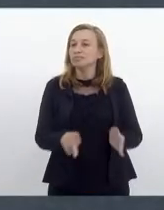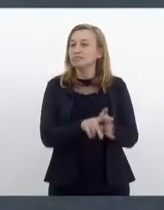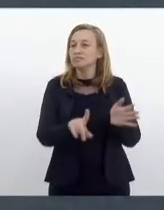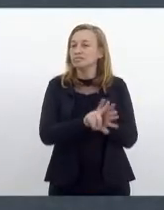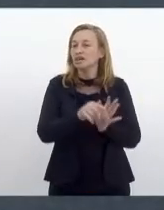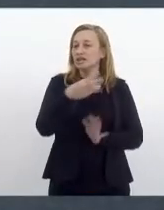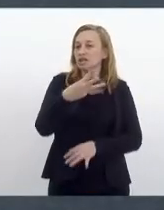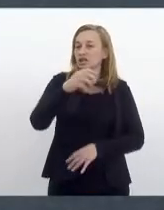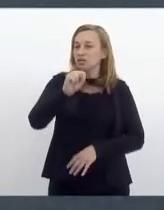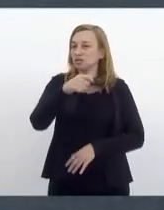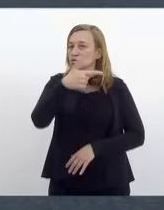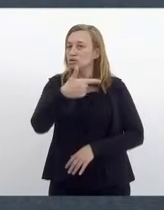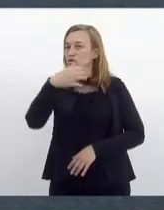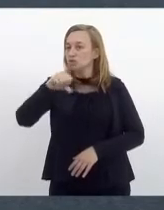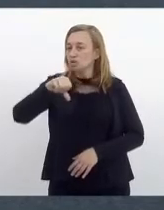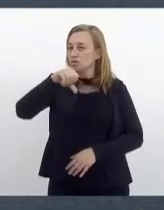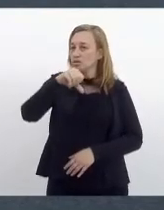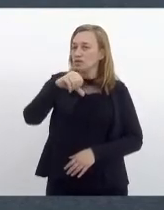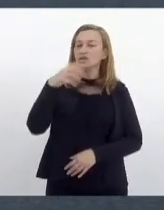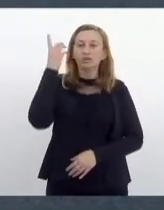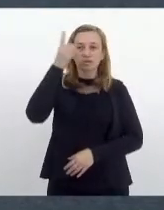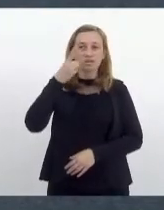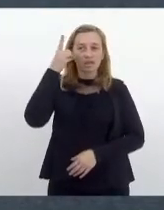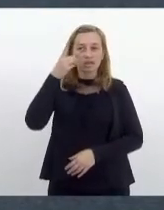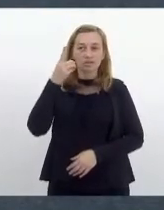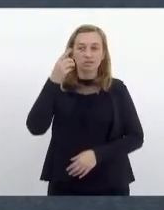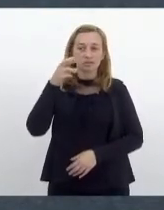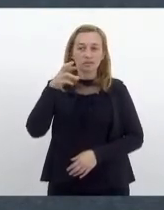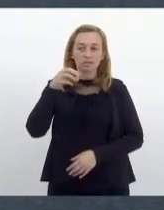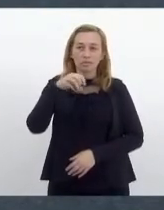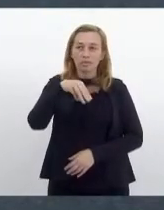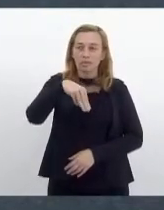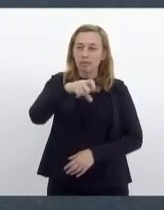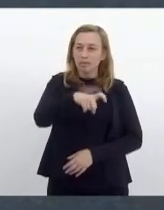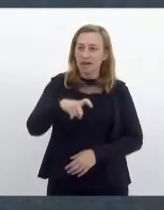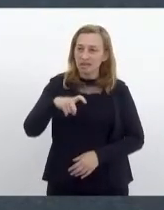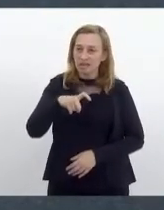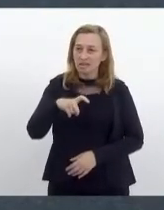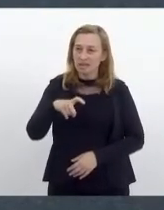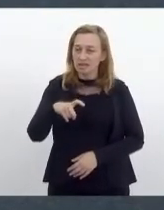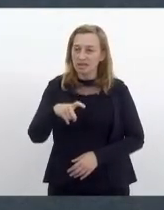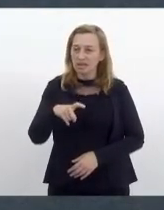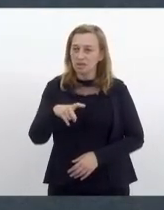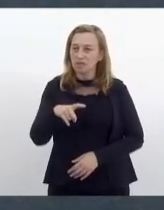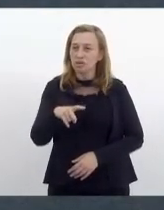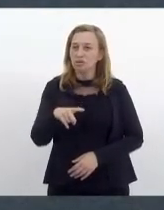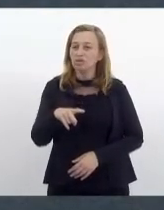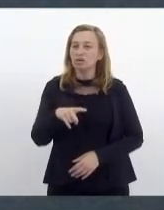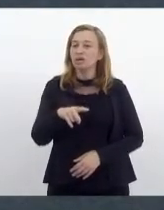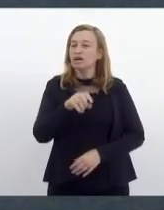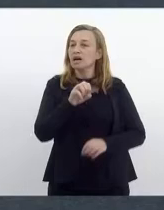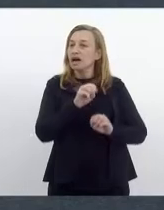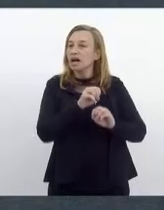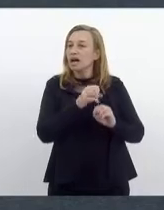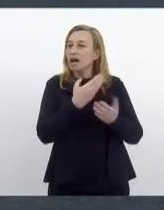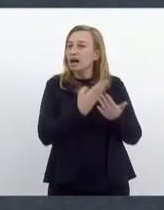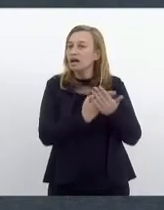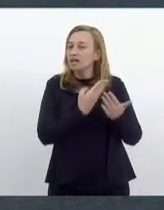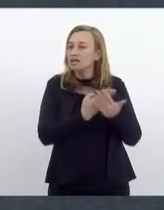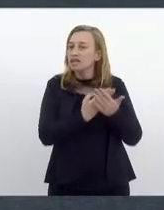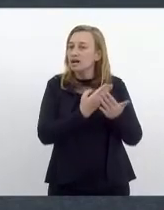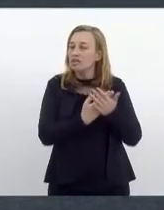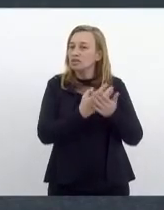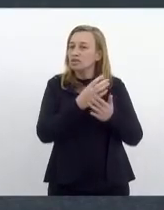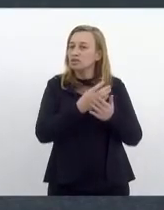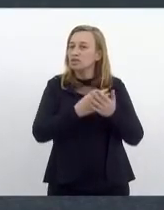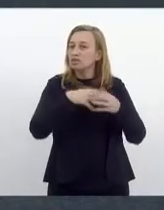lei 3829, de autoria do deputado Max Lemos, que dispõe sobre o armazenamento das aulas disponibilizadas em meios